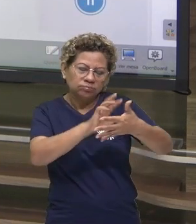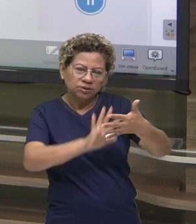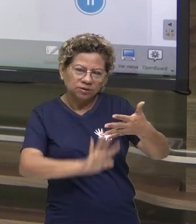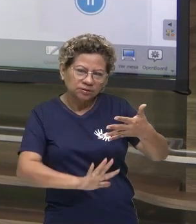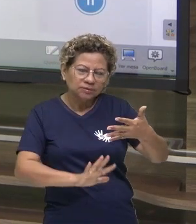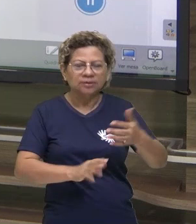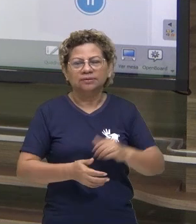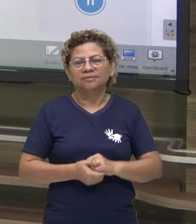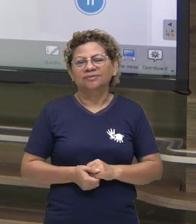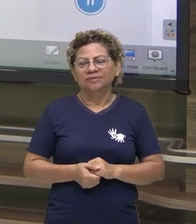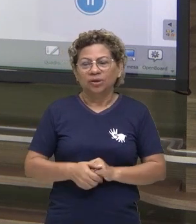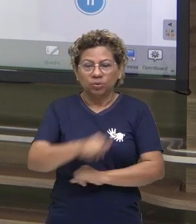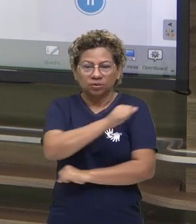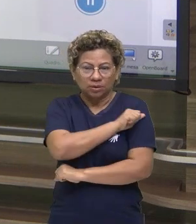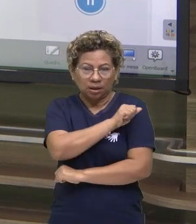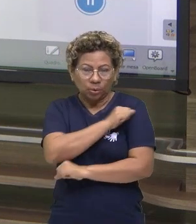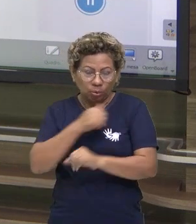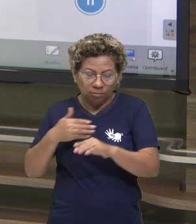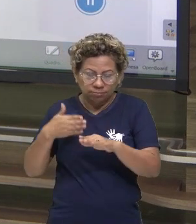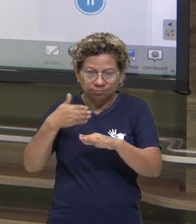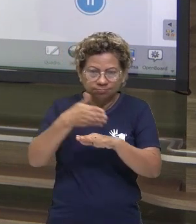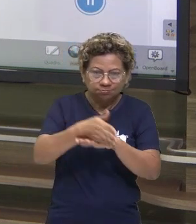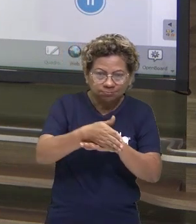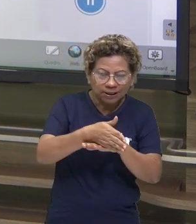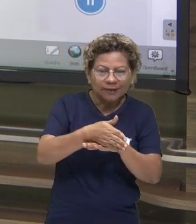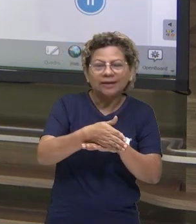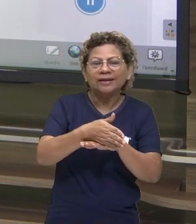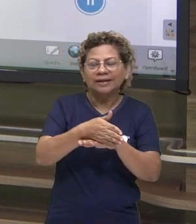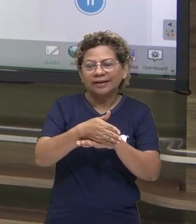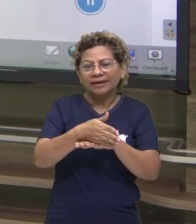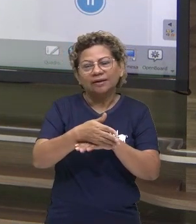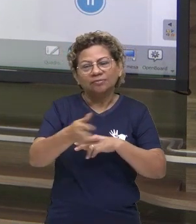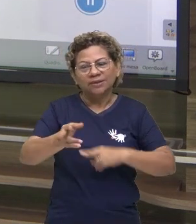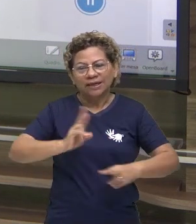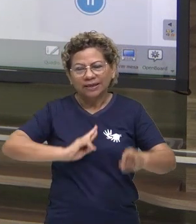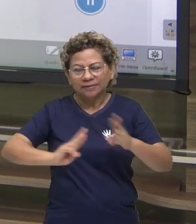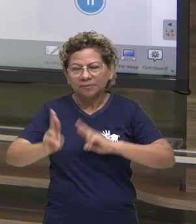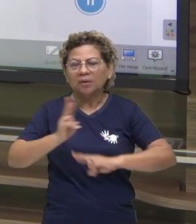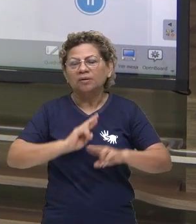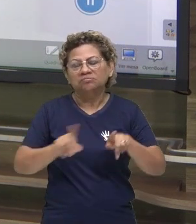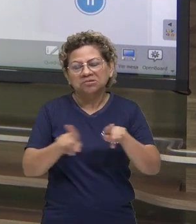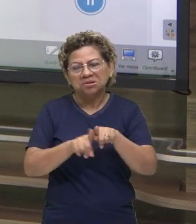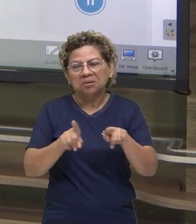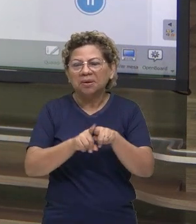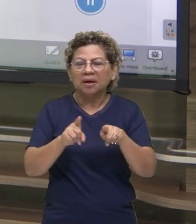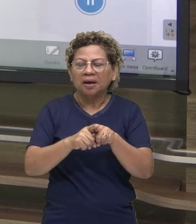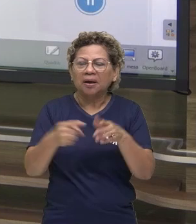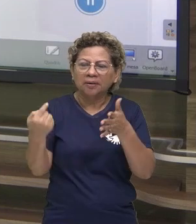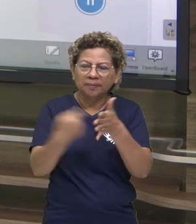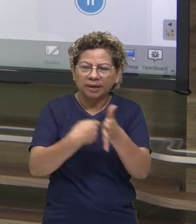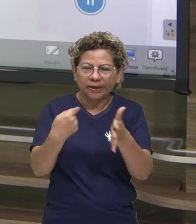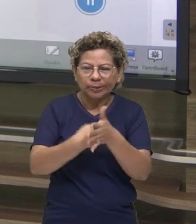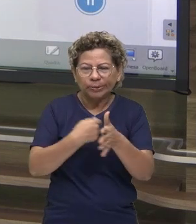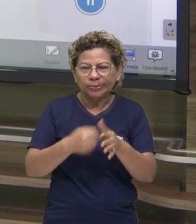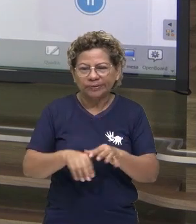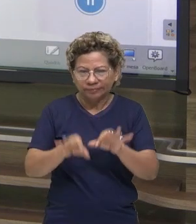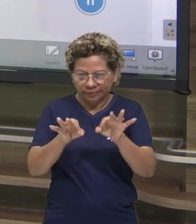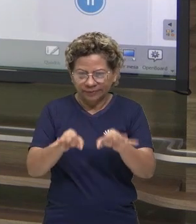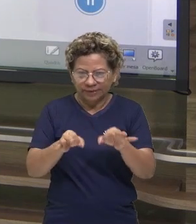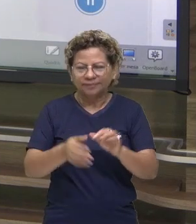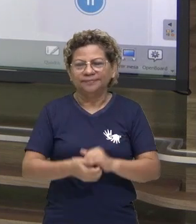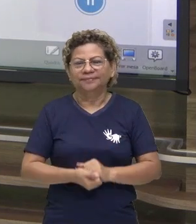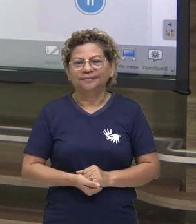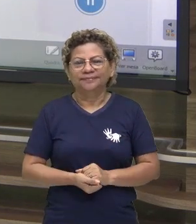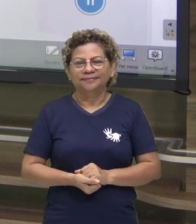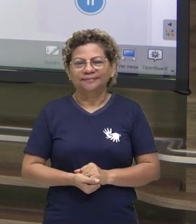expor aí suas respostas ou suas dúvidas em relação ao conteúdo e à atividade que foi passada. Beleza? Então vamos